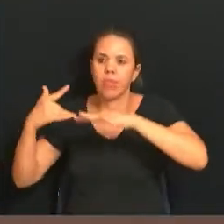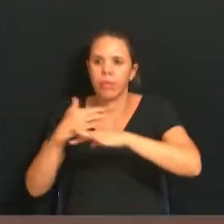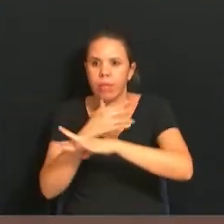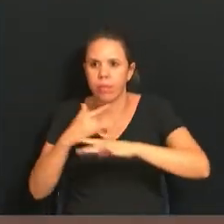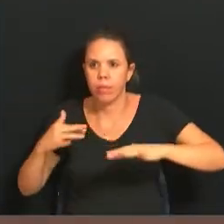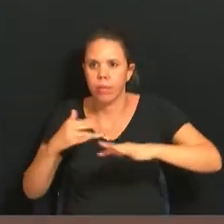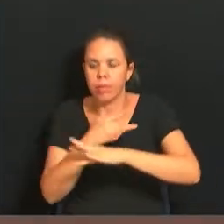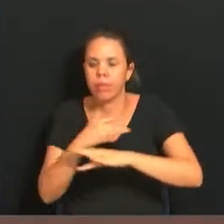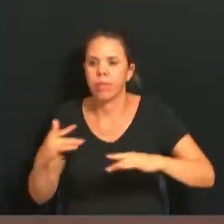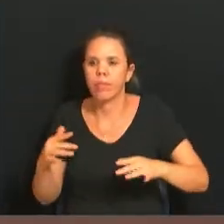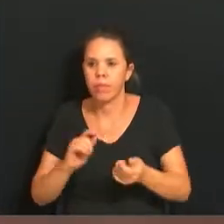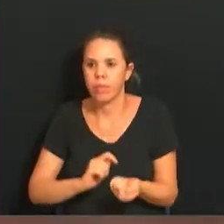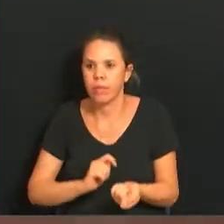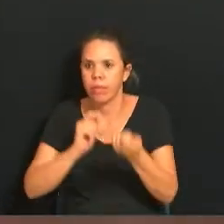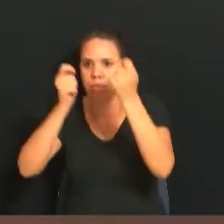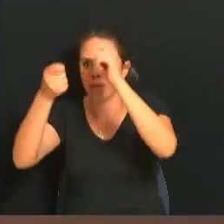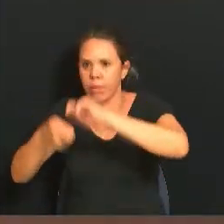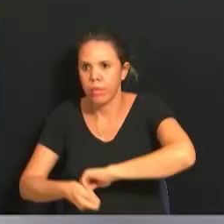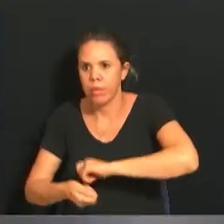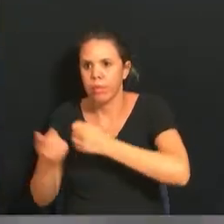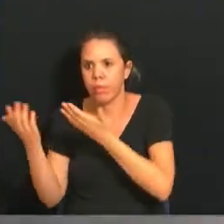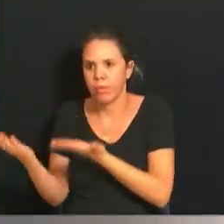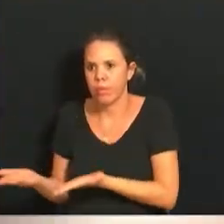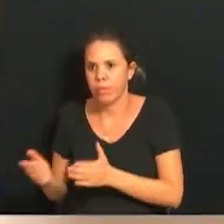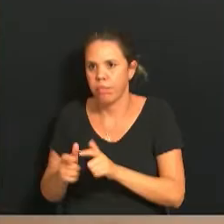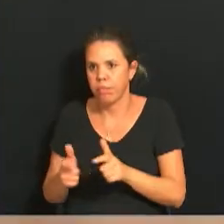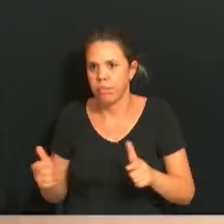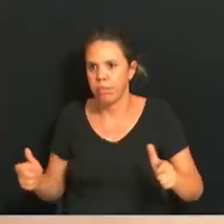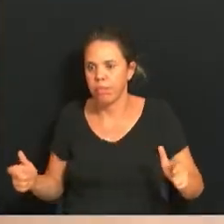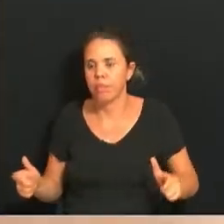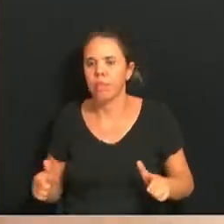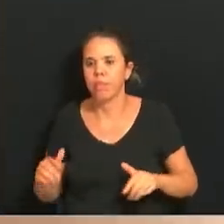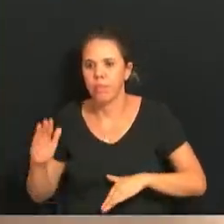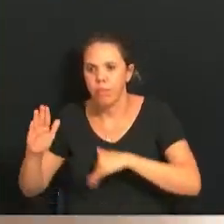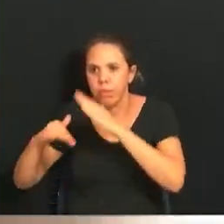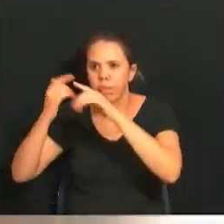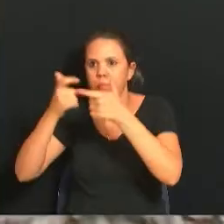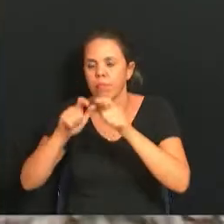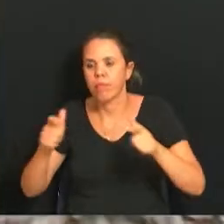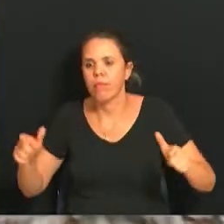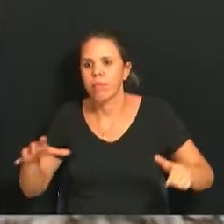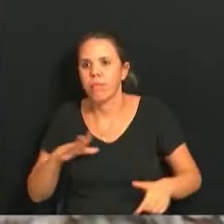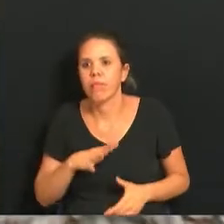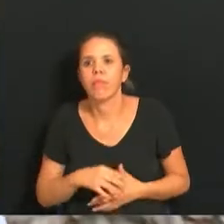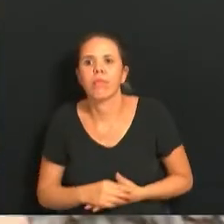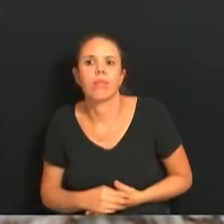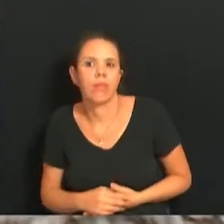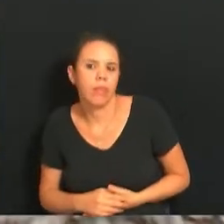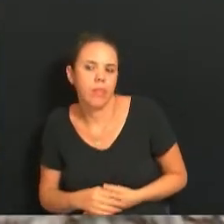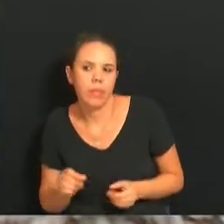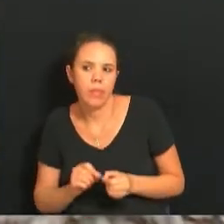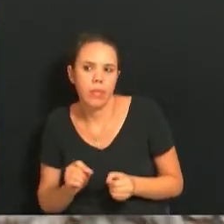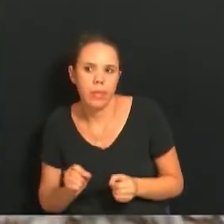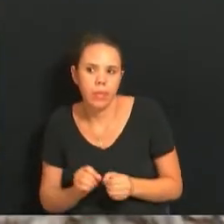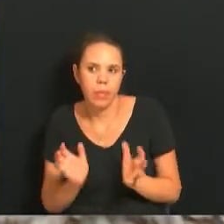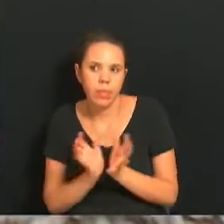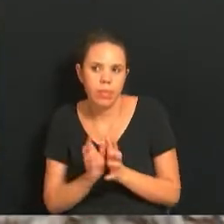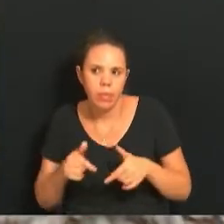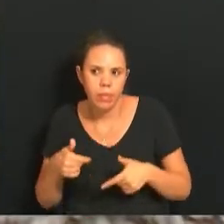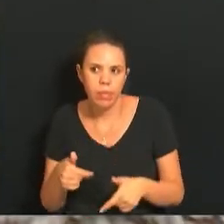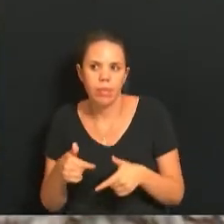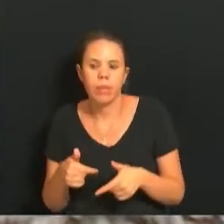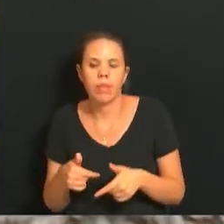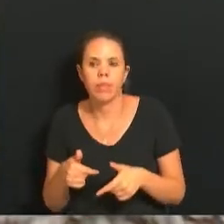da adaptação, do crescimento, do desenvolvimento da cidade, para fazer frente ao enfrentamento